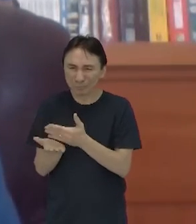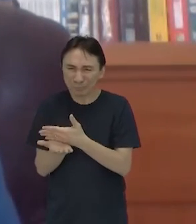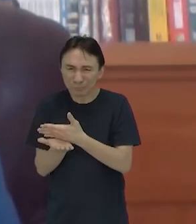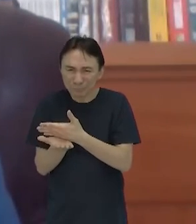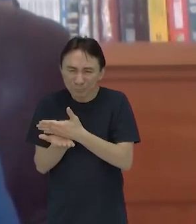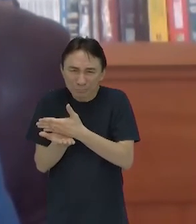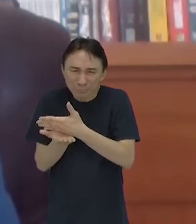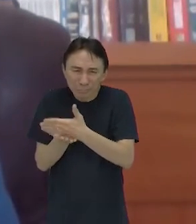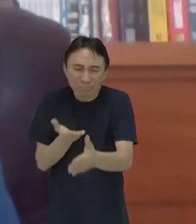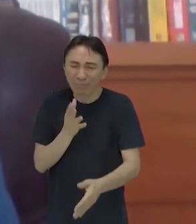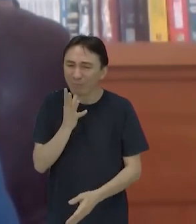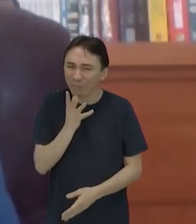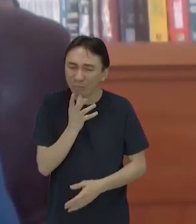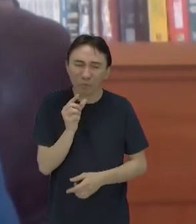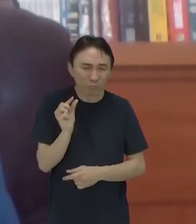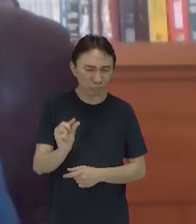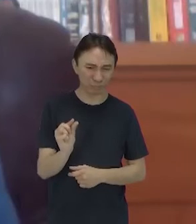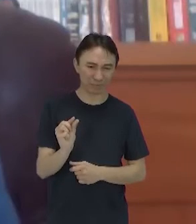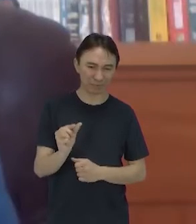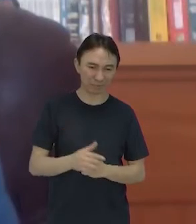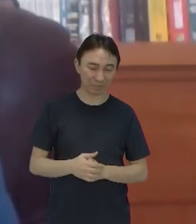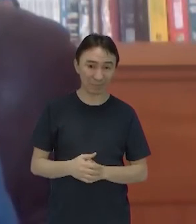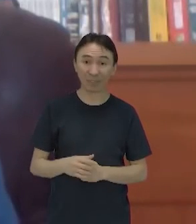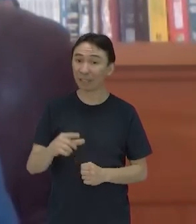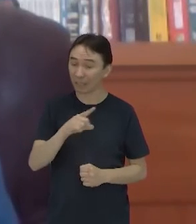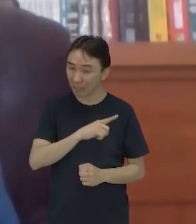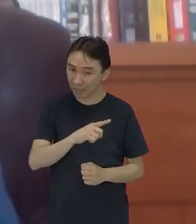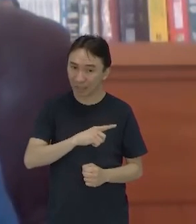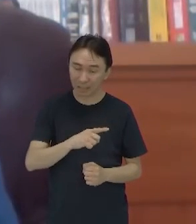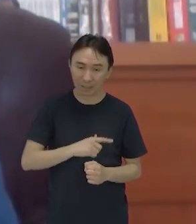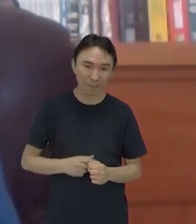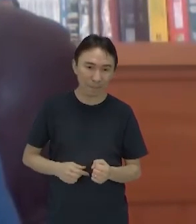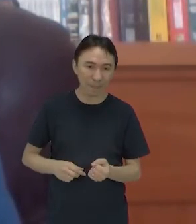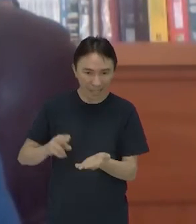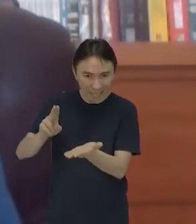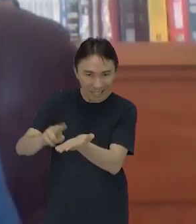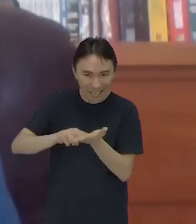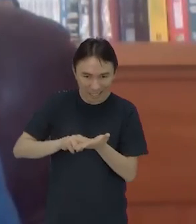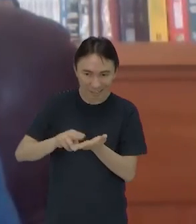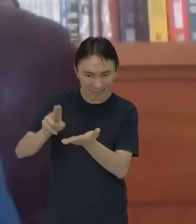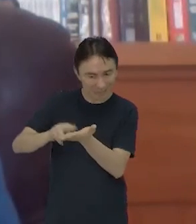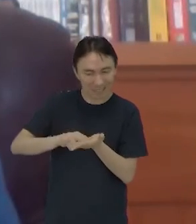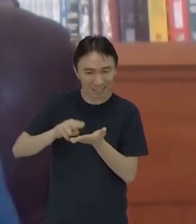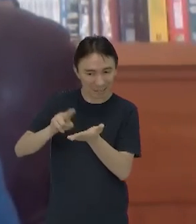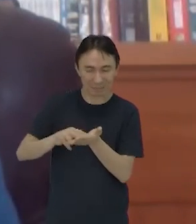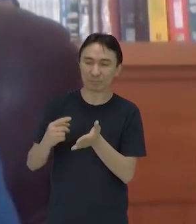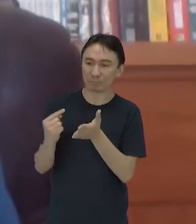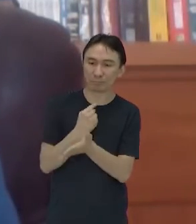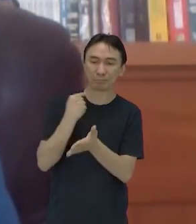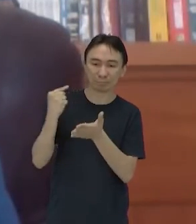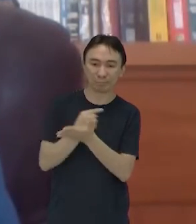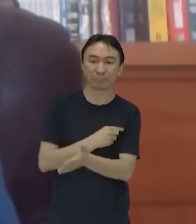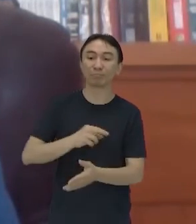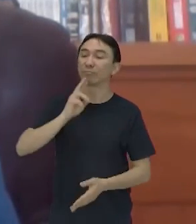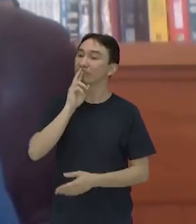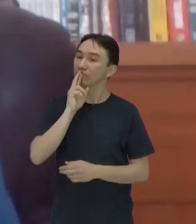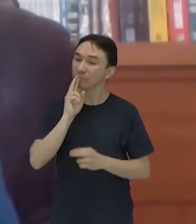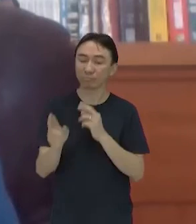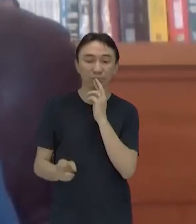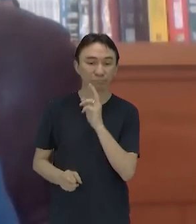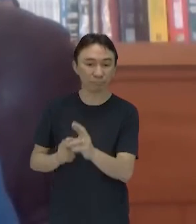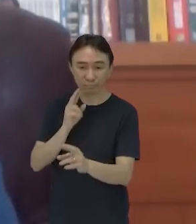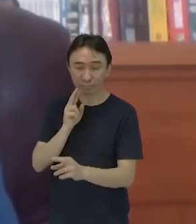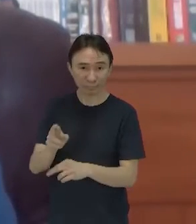tínhamos sessões de cartas, e nós respondíamos cartas com a mesma facilidade que estamos